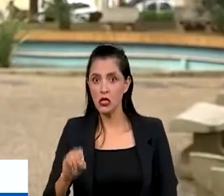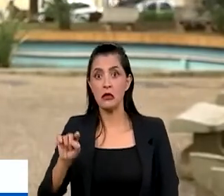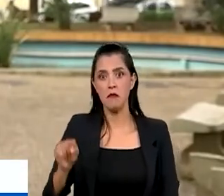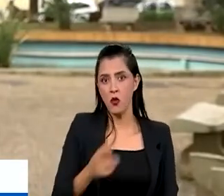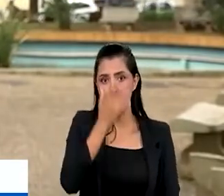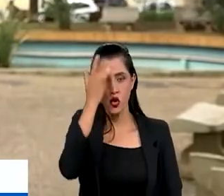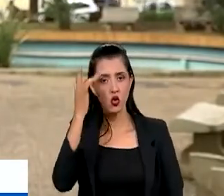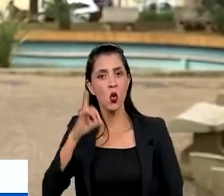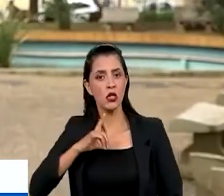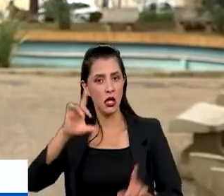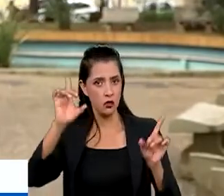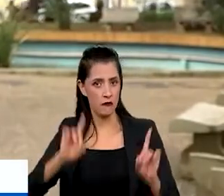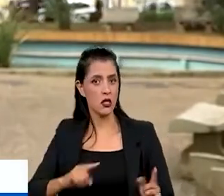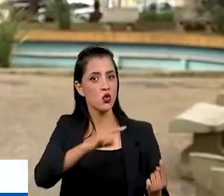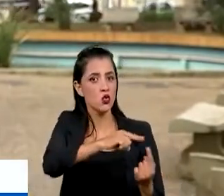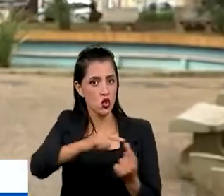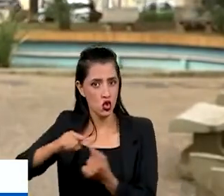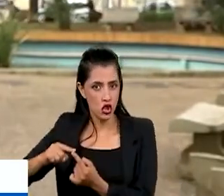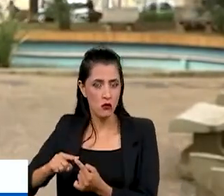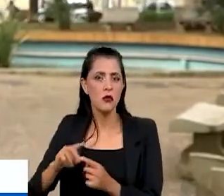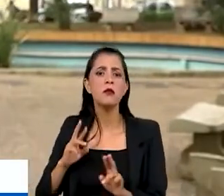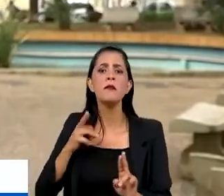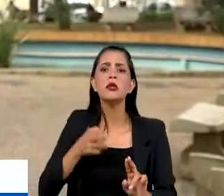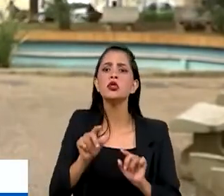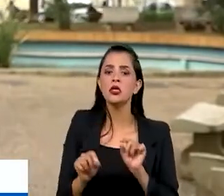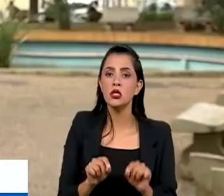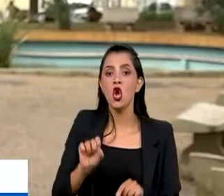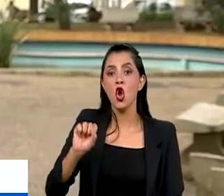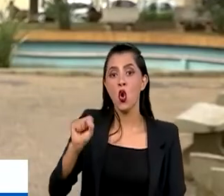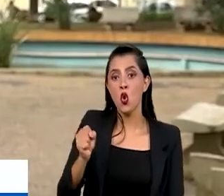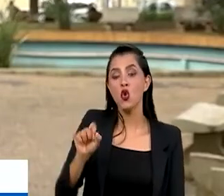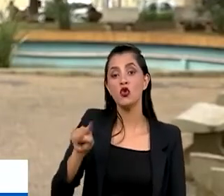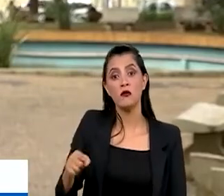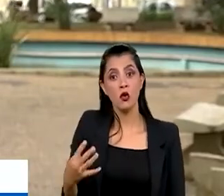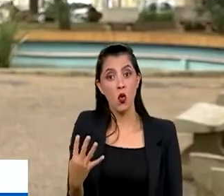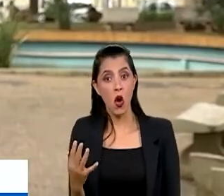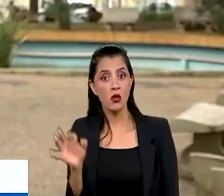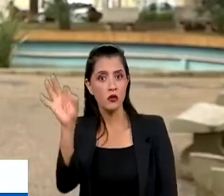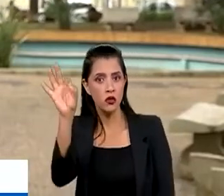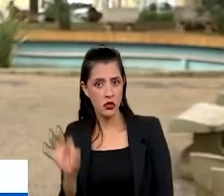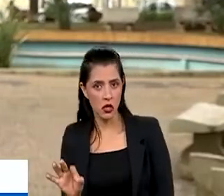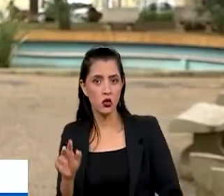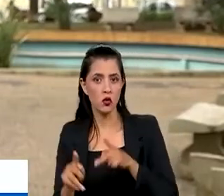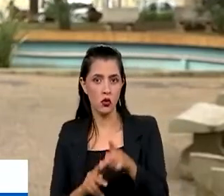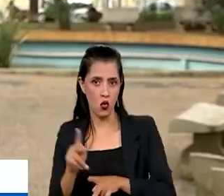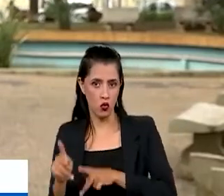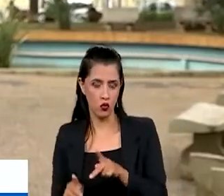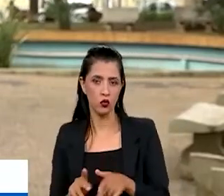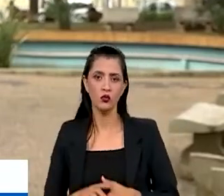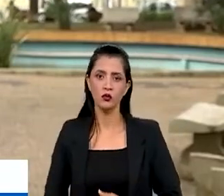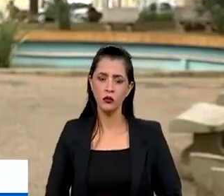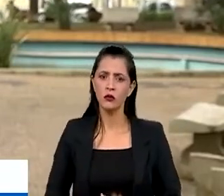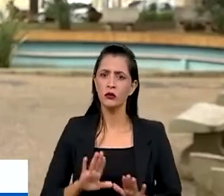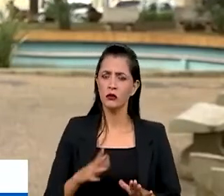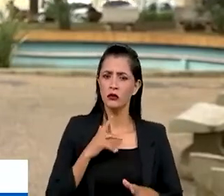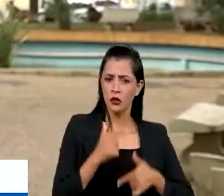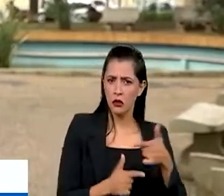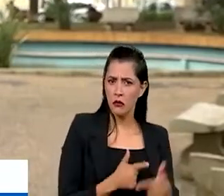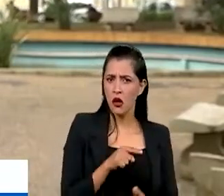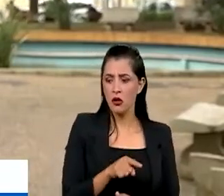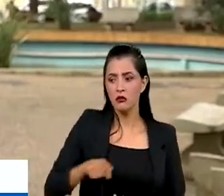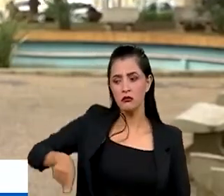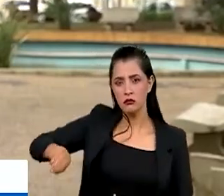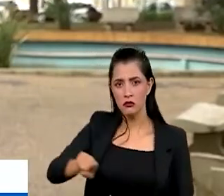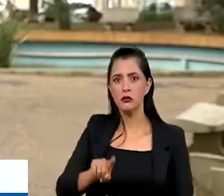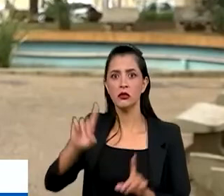possuem algum tipo de deficiência. Isso representa 8,4% da população. Se tratando de emprego, essas pessoas